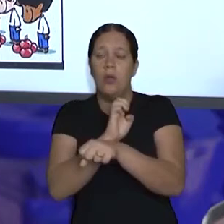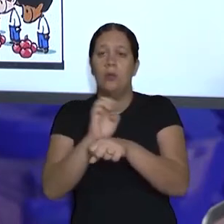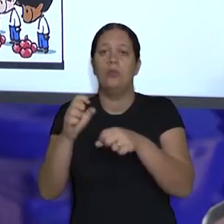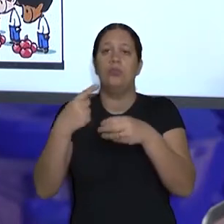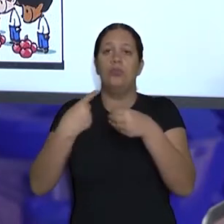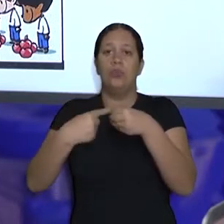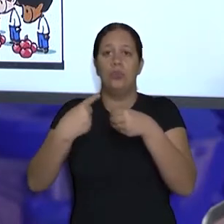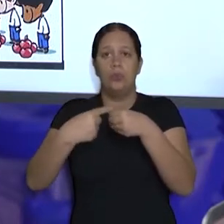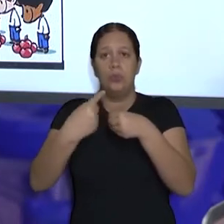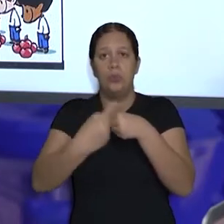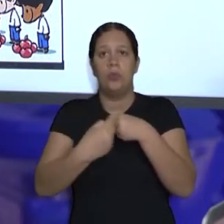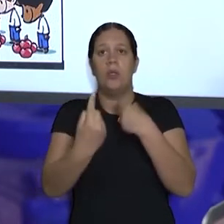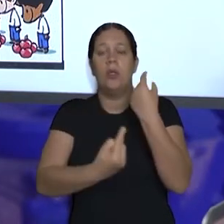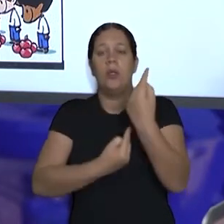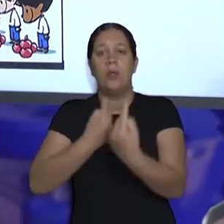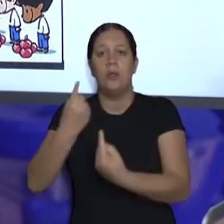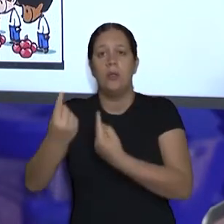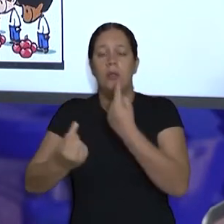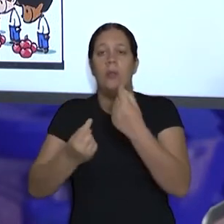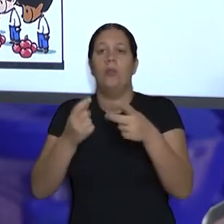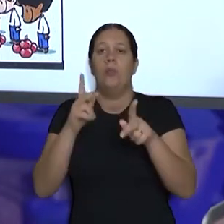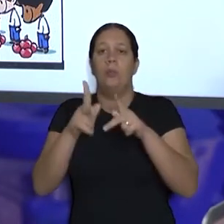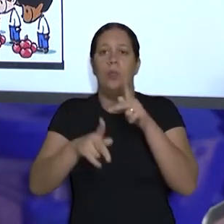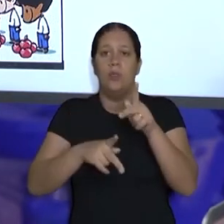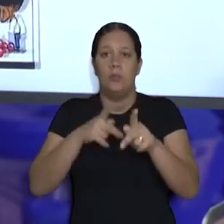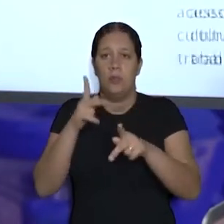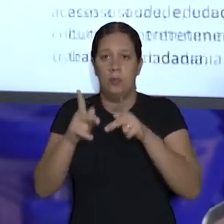esse acesso para cada população.